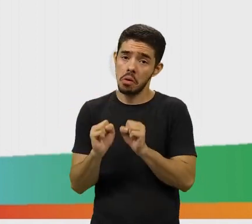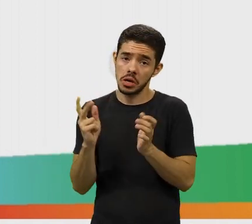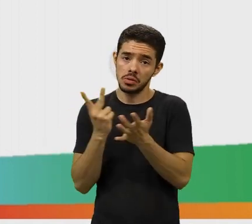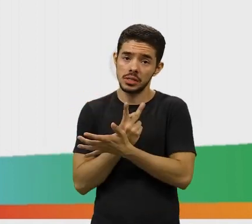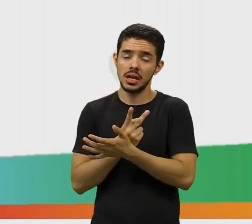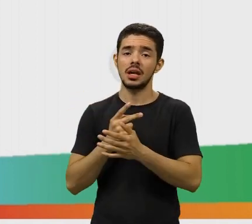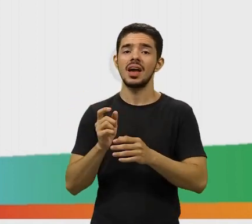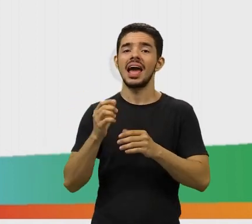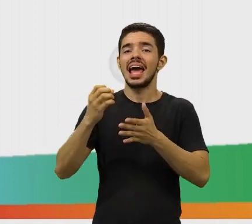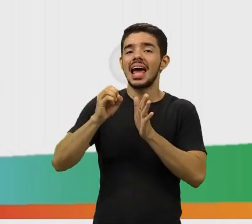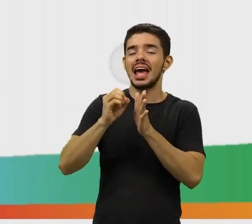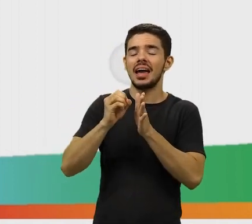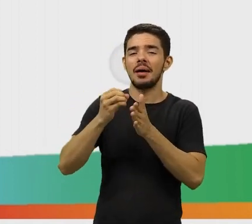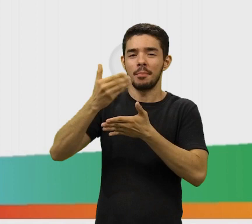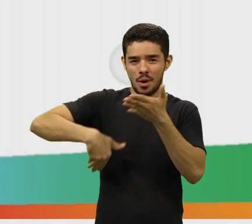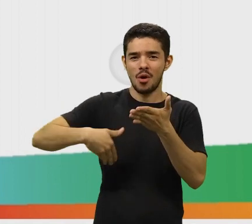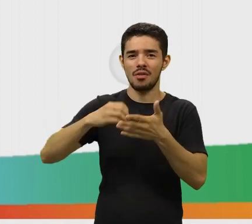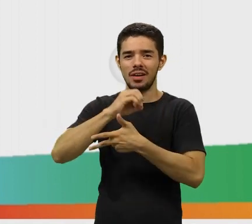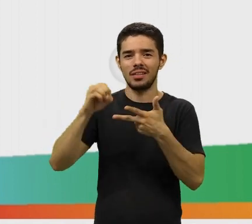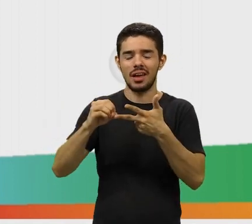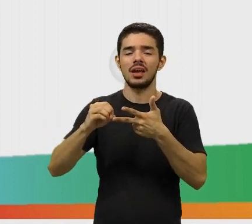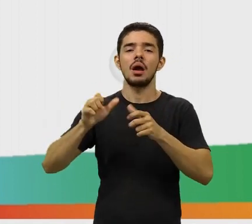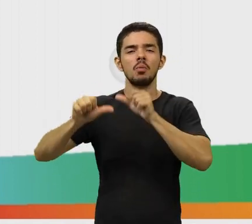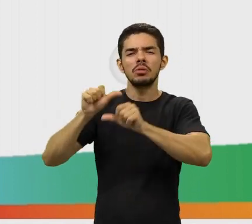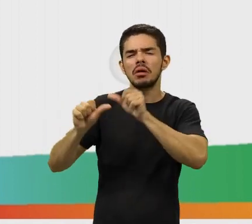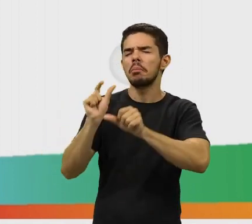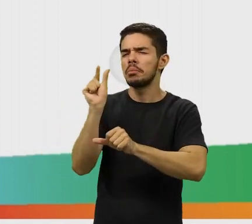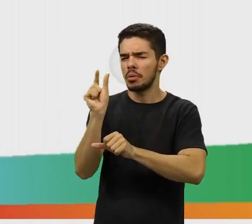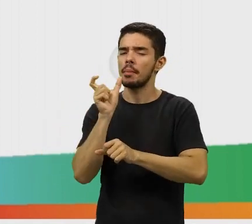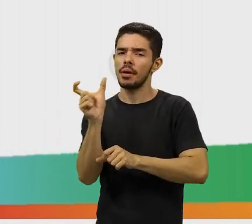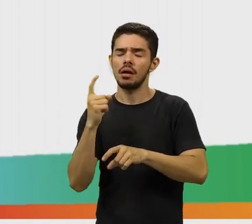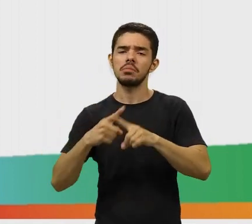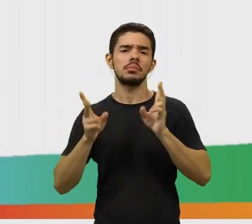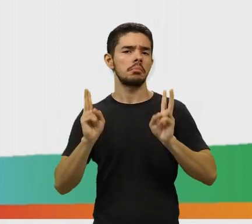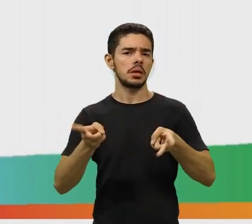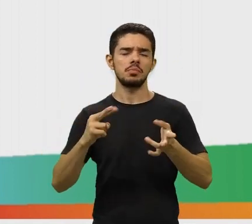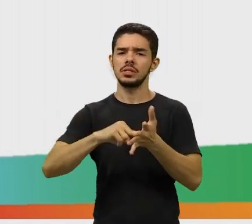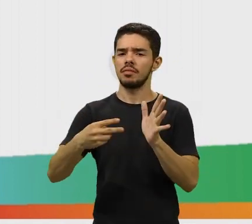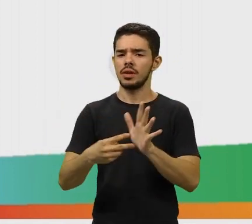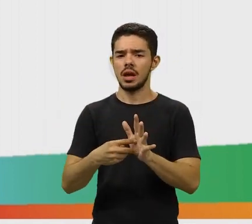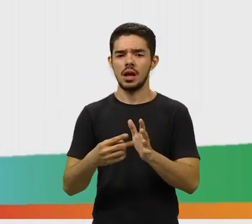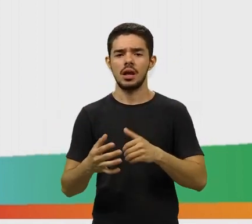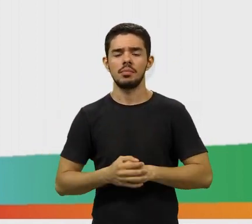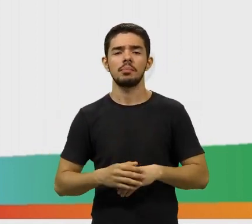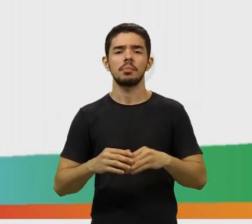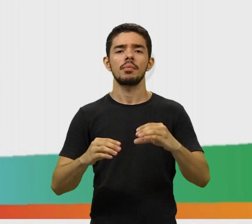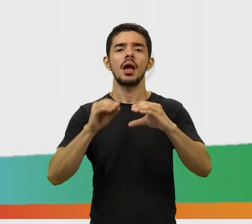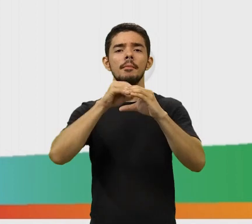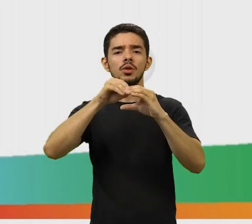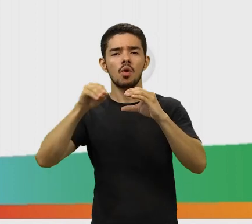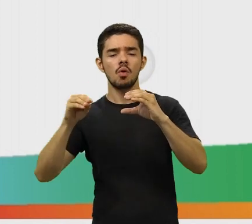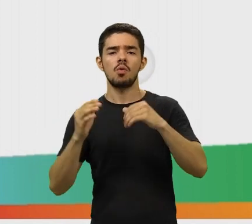termo ele é parecido e compreende a mesma coisa. Nós temos aqui